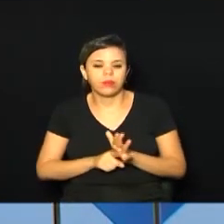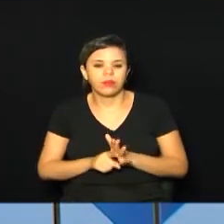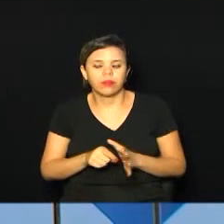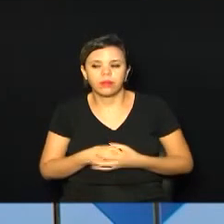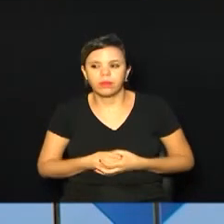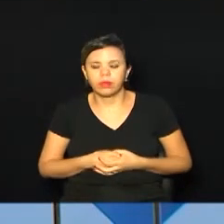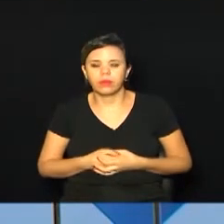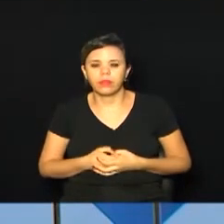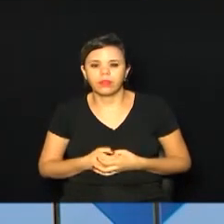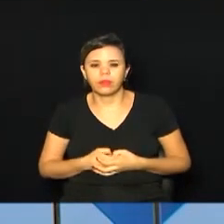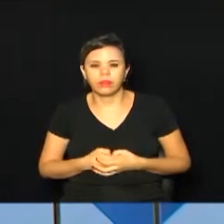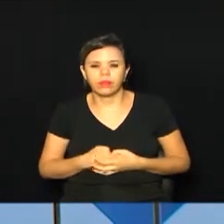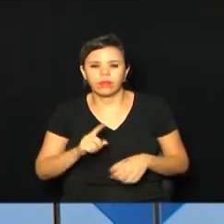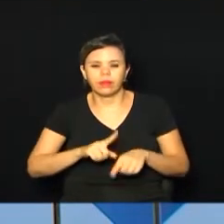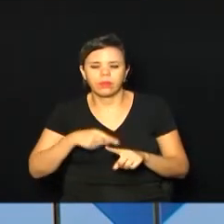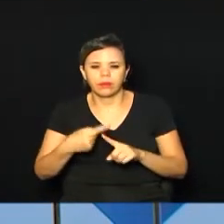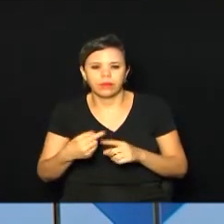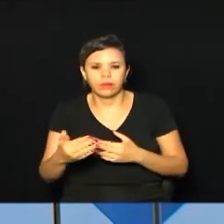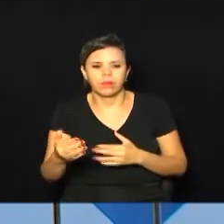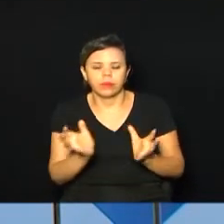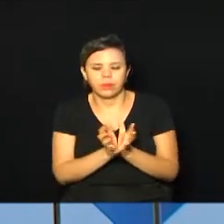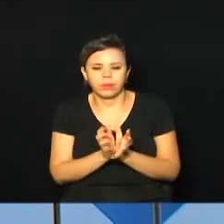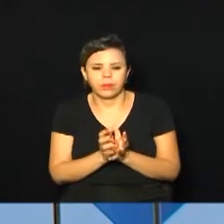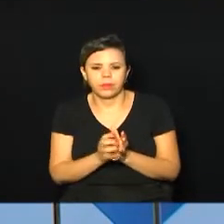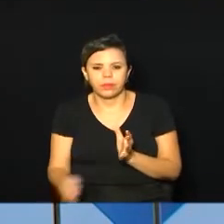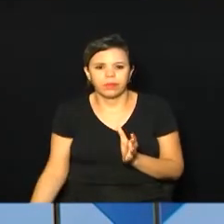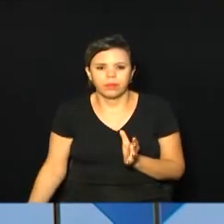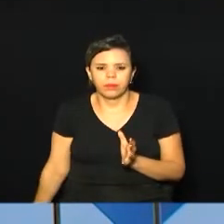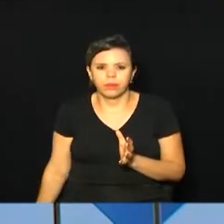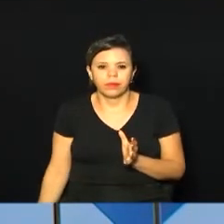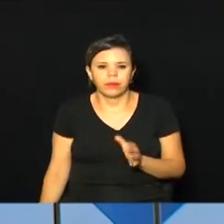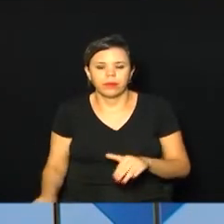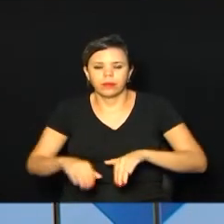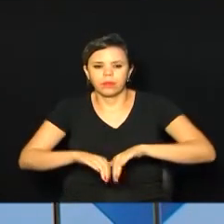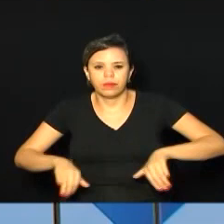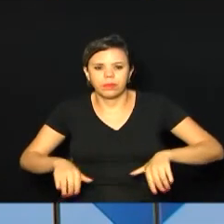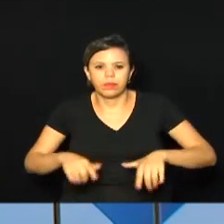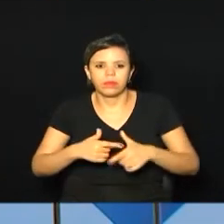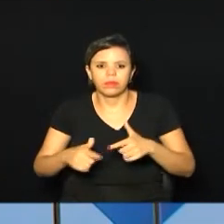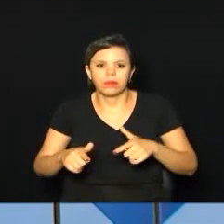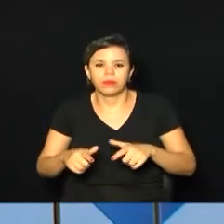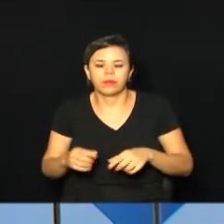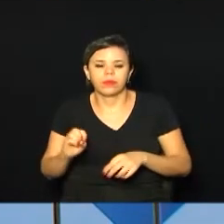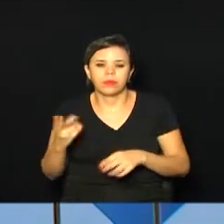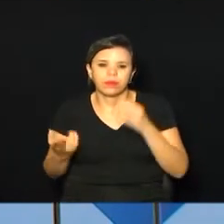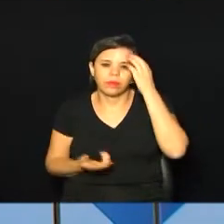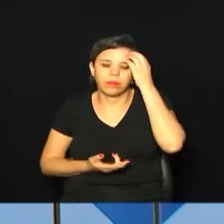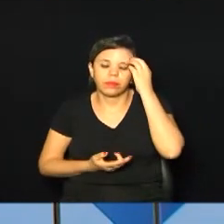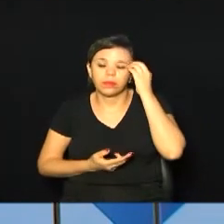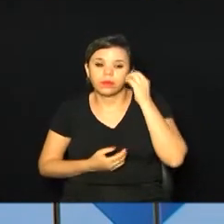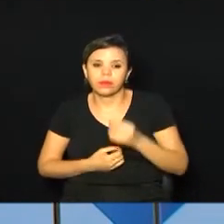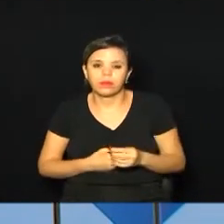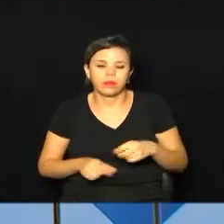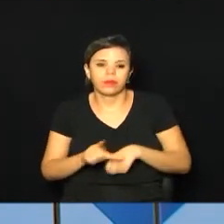continue. Após esse prazo, então, essa comissão ela é destituída ou então, caso acabe